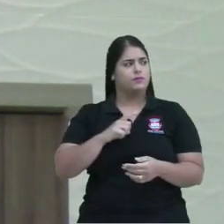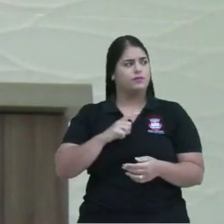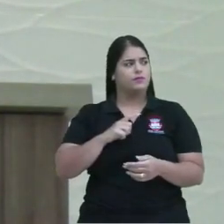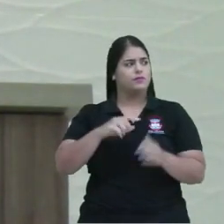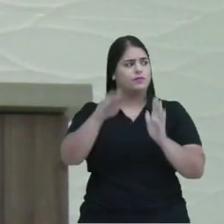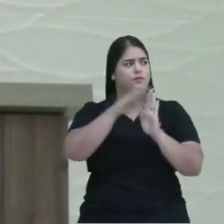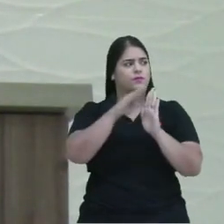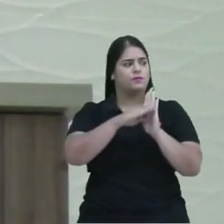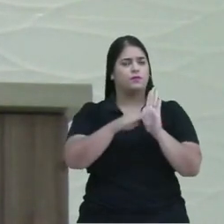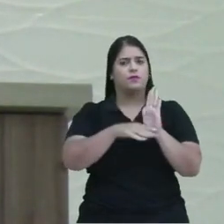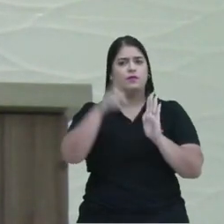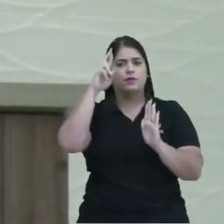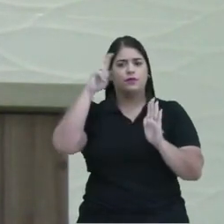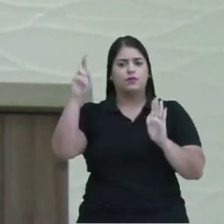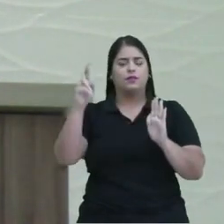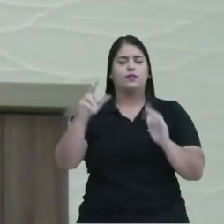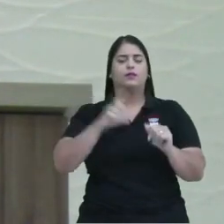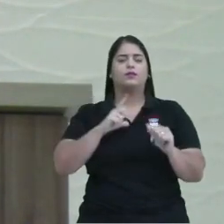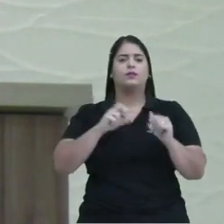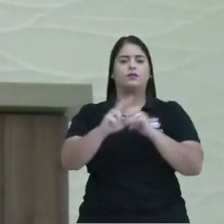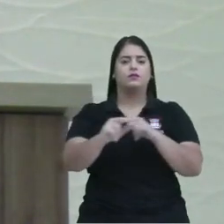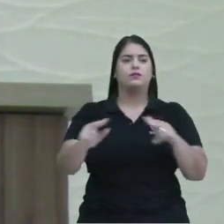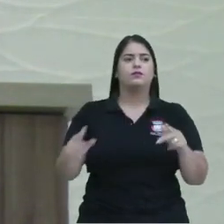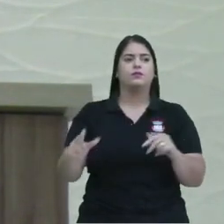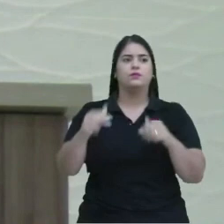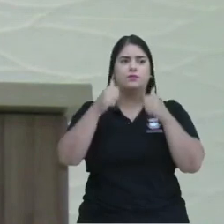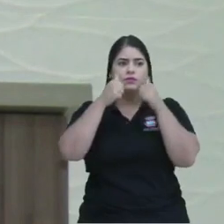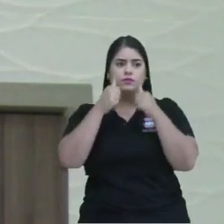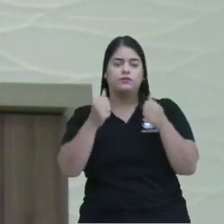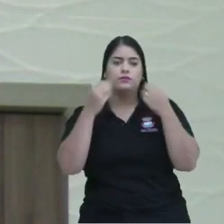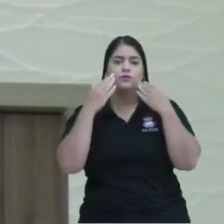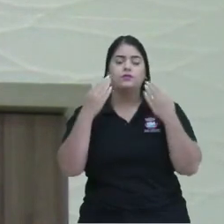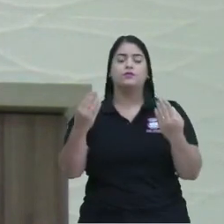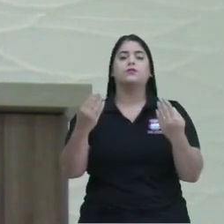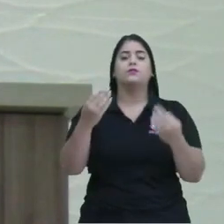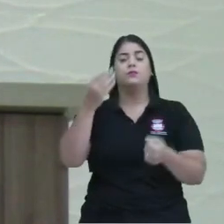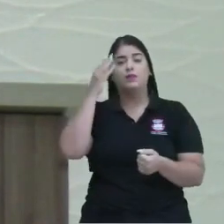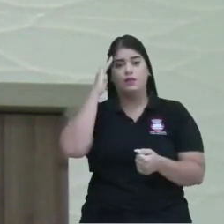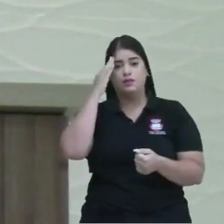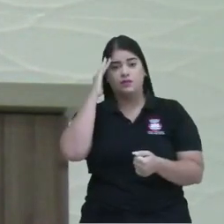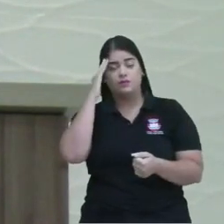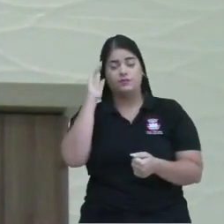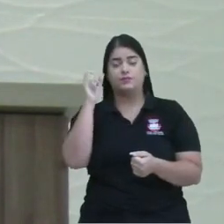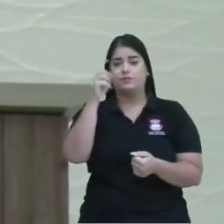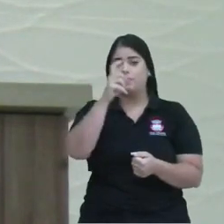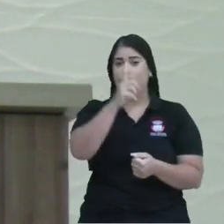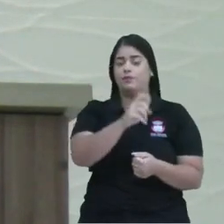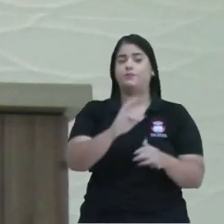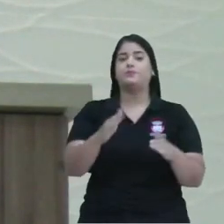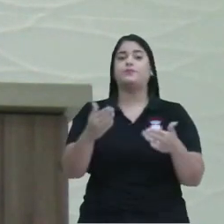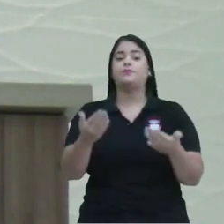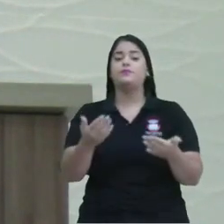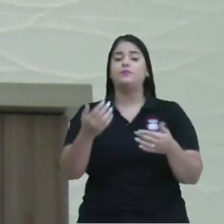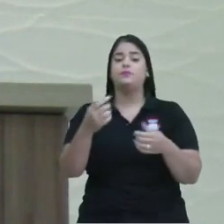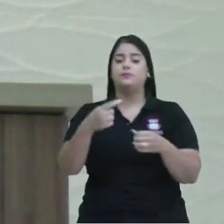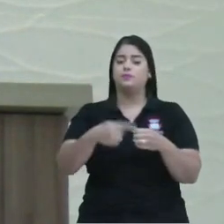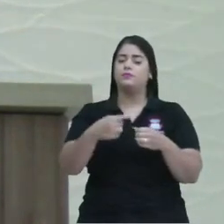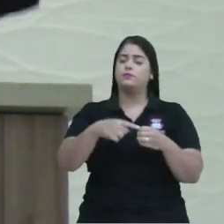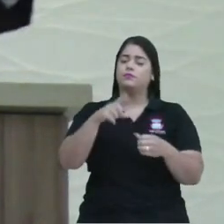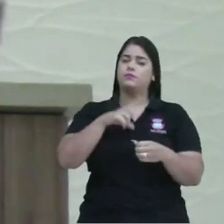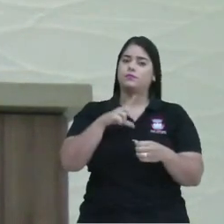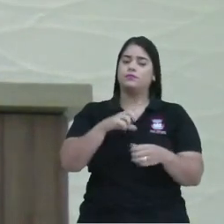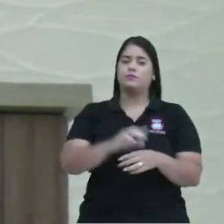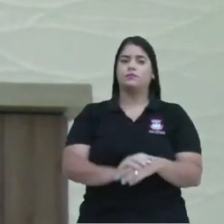nas vilas, nos sítios, para descobrir as dificuldades que o município tinha e às vezes